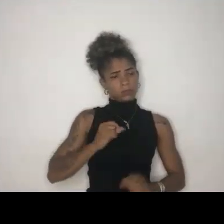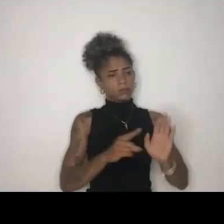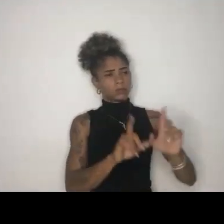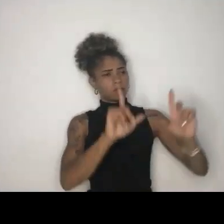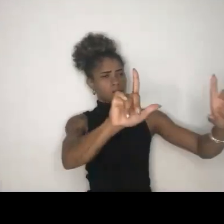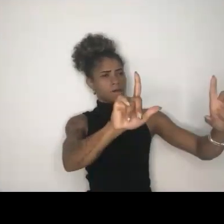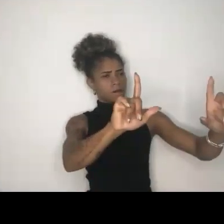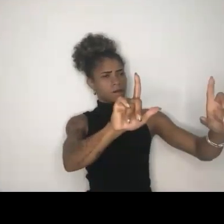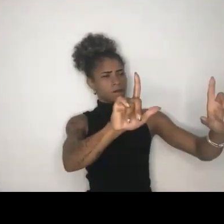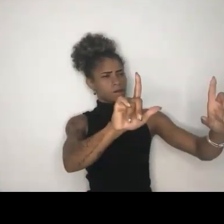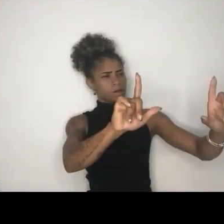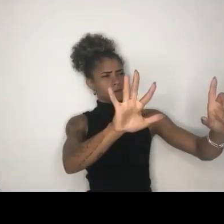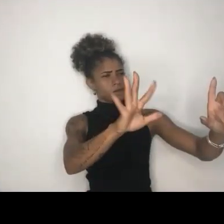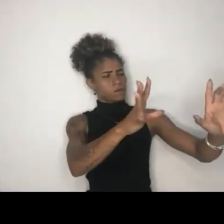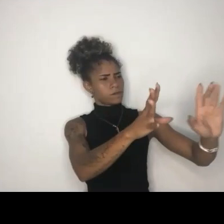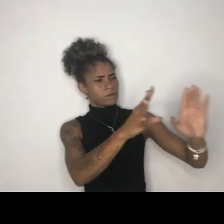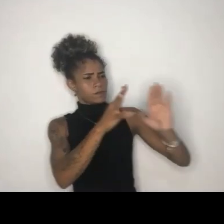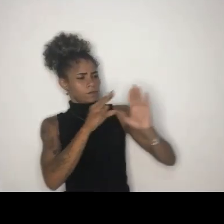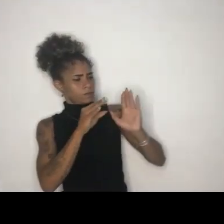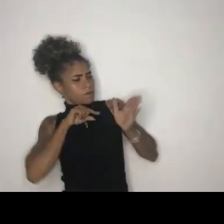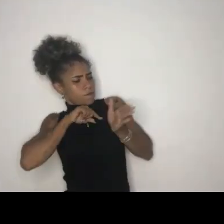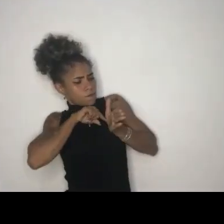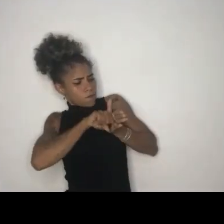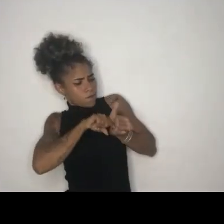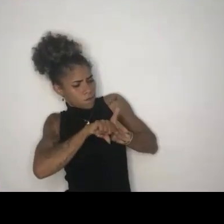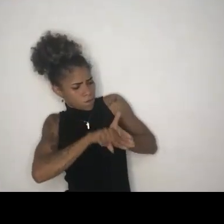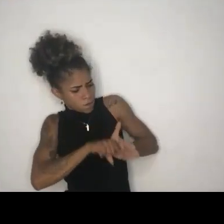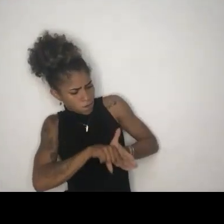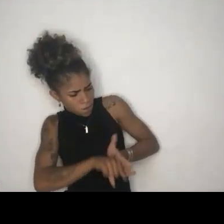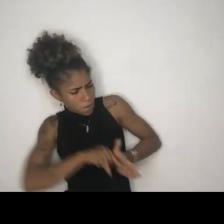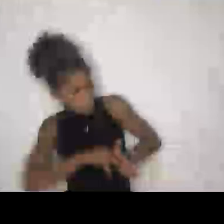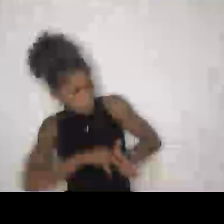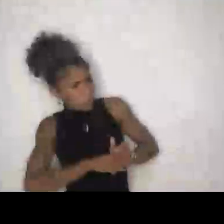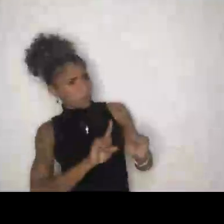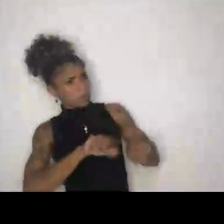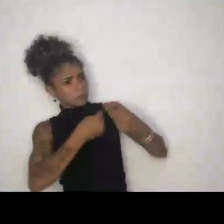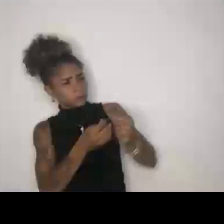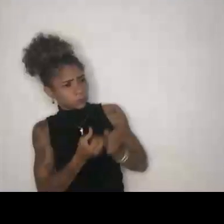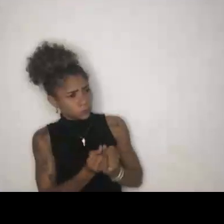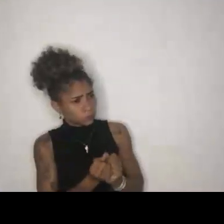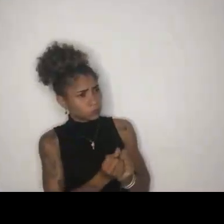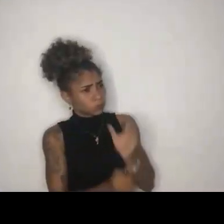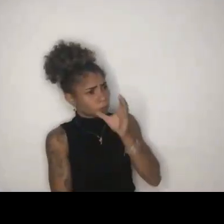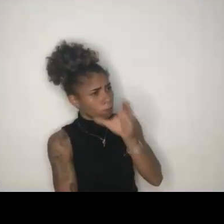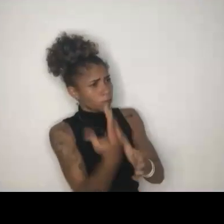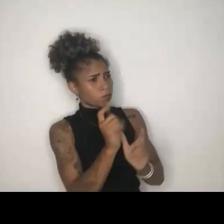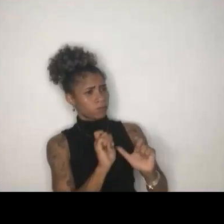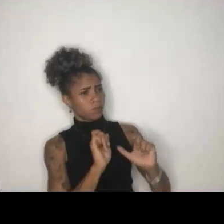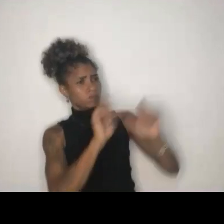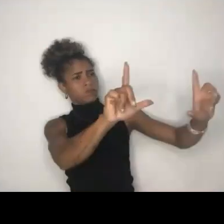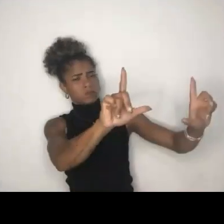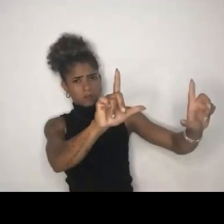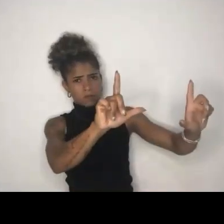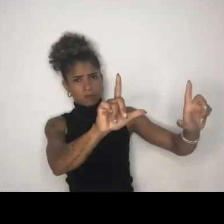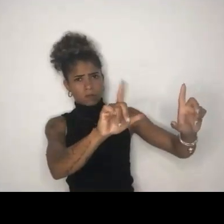estudo aprofundado de todo o processo para que essa criação ela tivesse toda uma função de